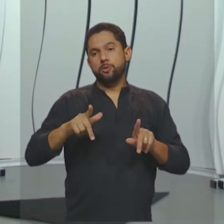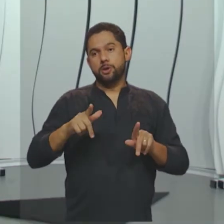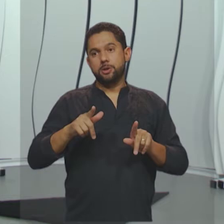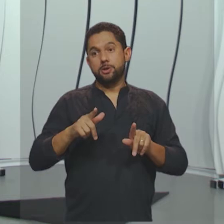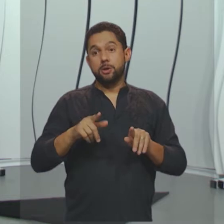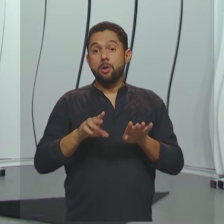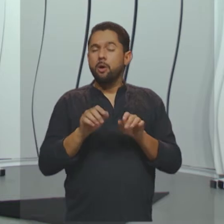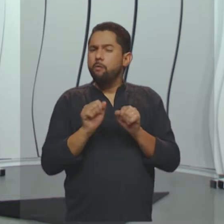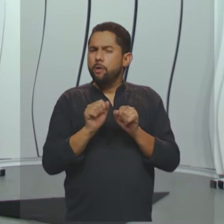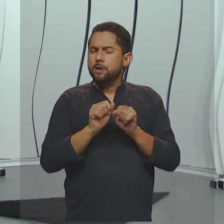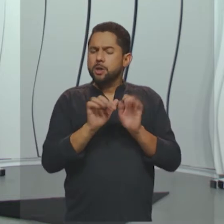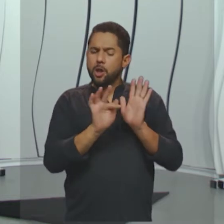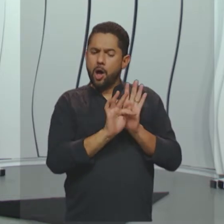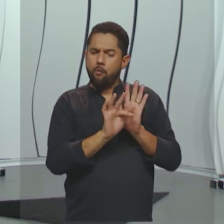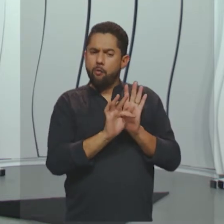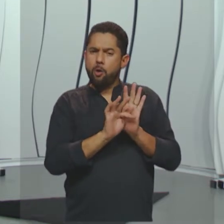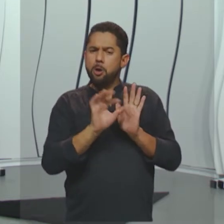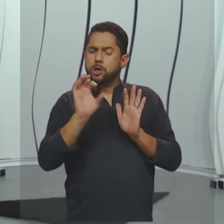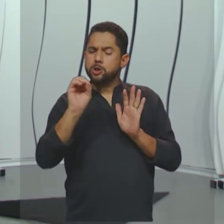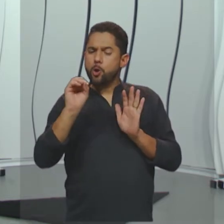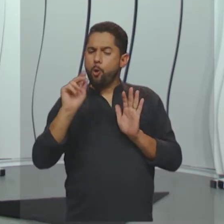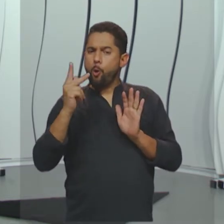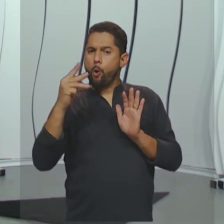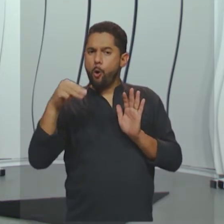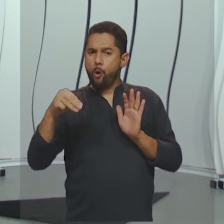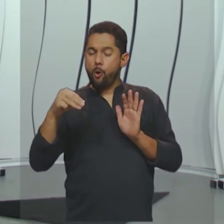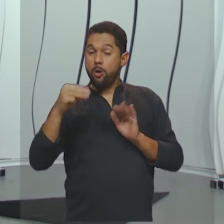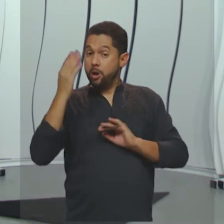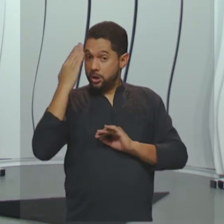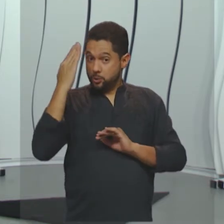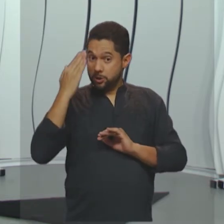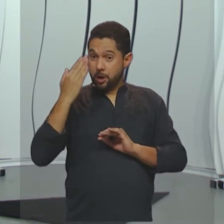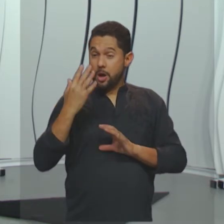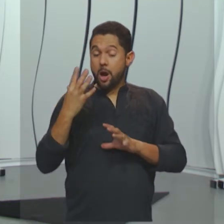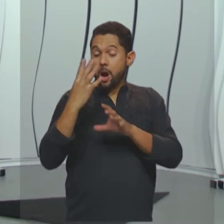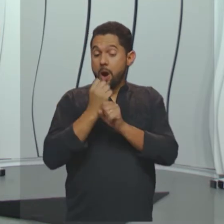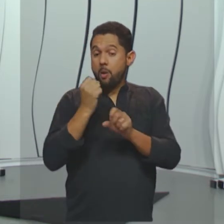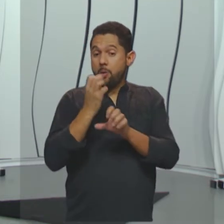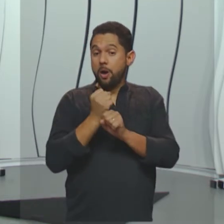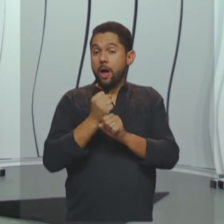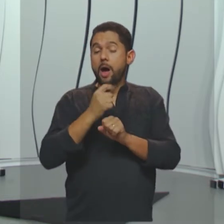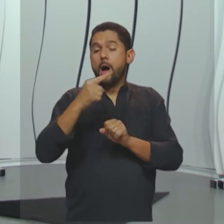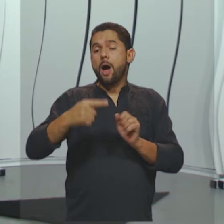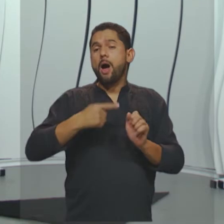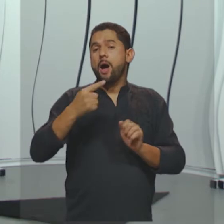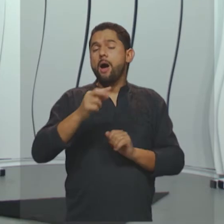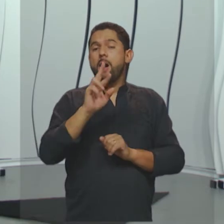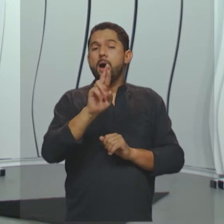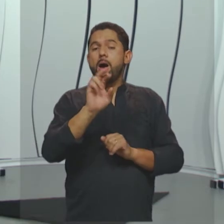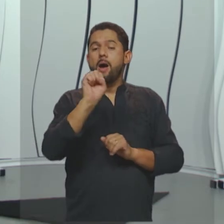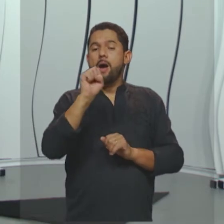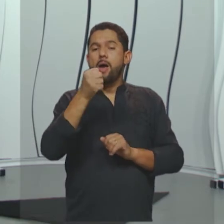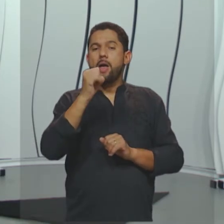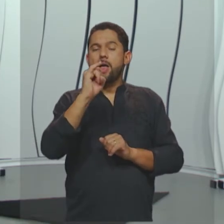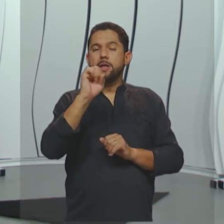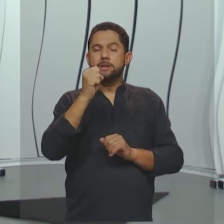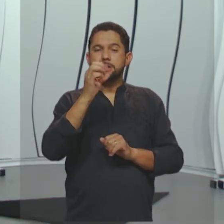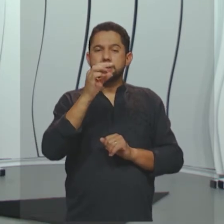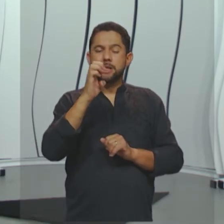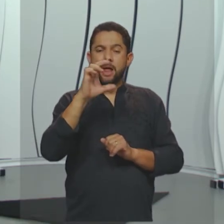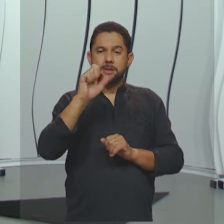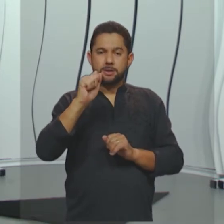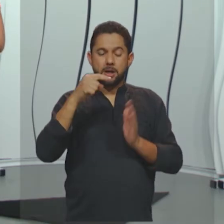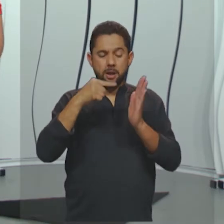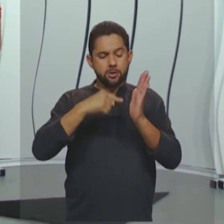resistência é igual a tensão dividido pela corrente, eu consigo calcular a resistência desse resistor no circuito